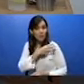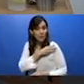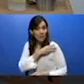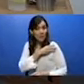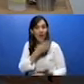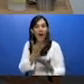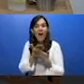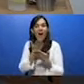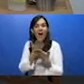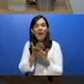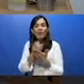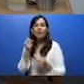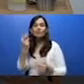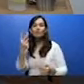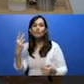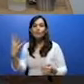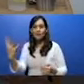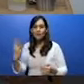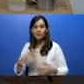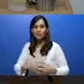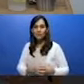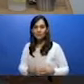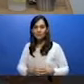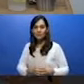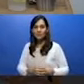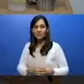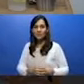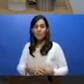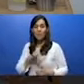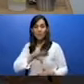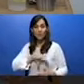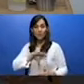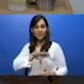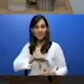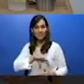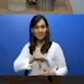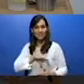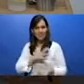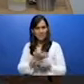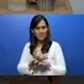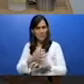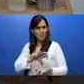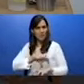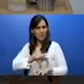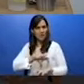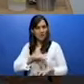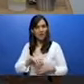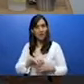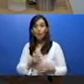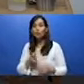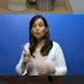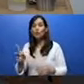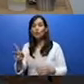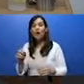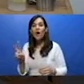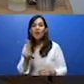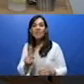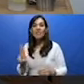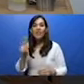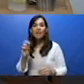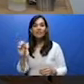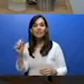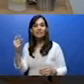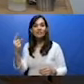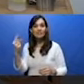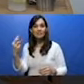nossa aula número 24 de português. Nós vamos continuar a unidade 13,